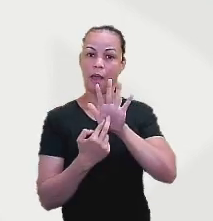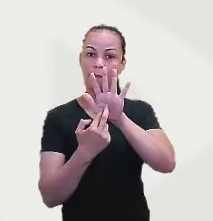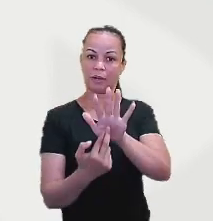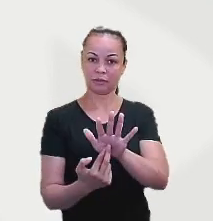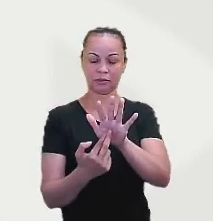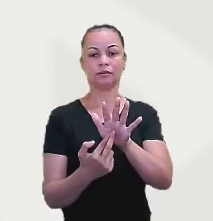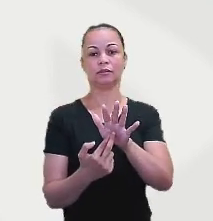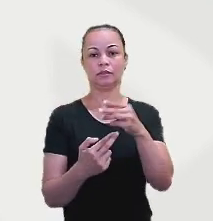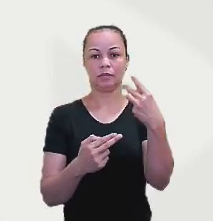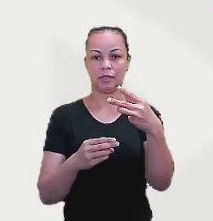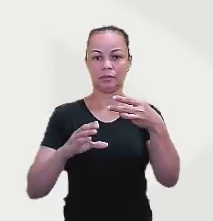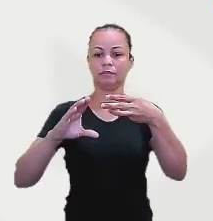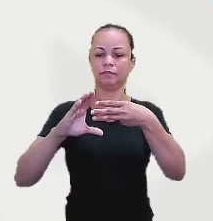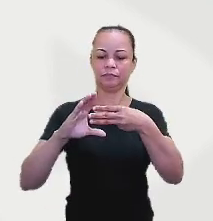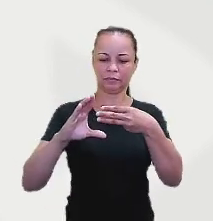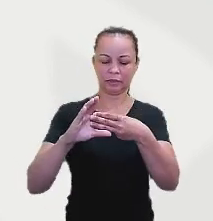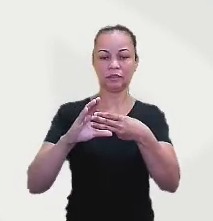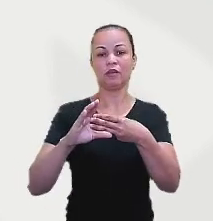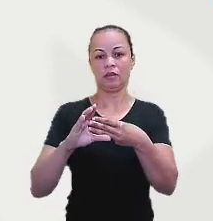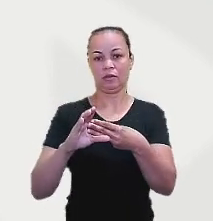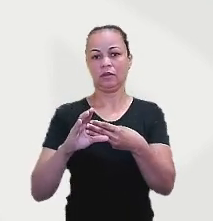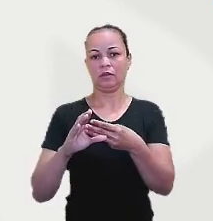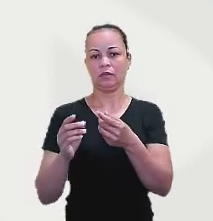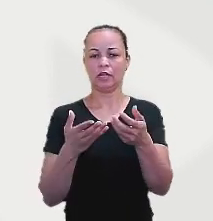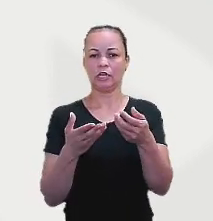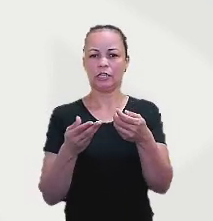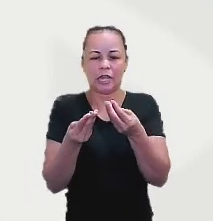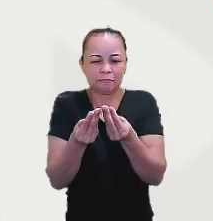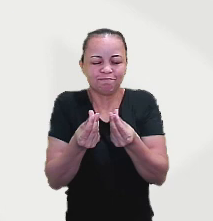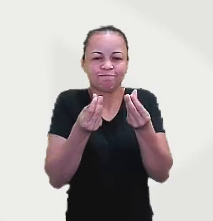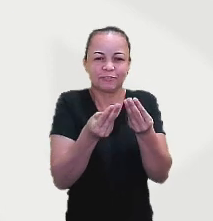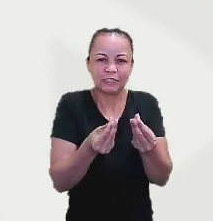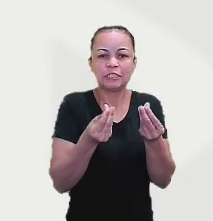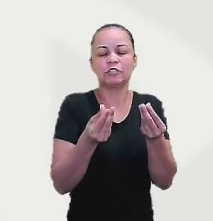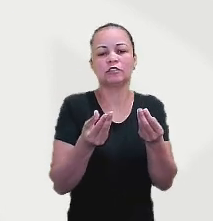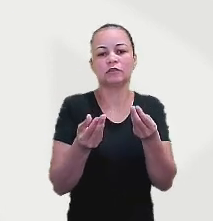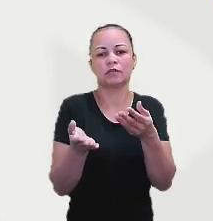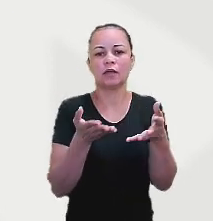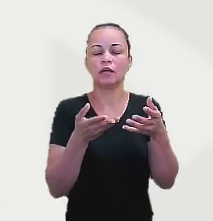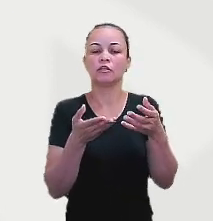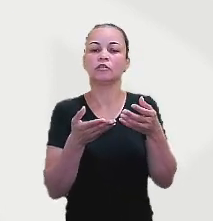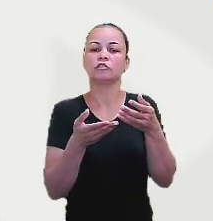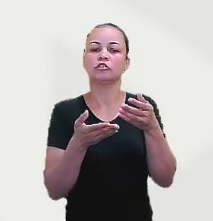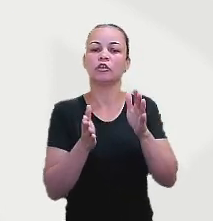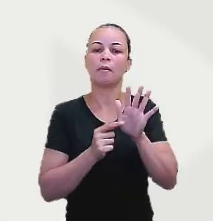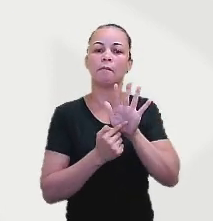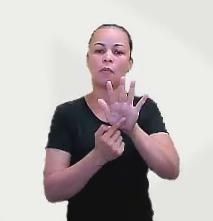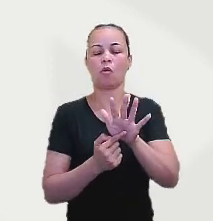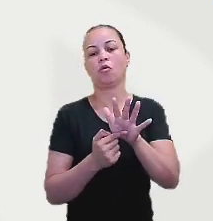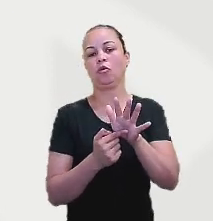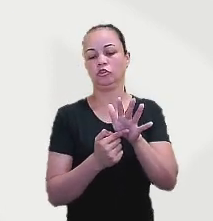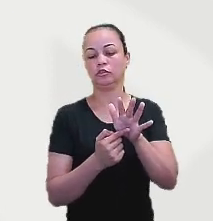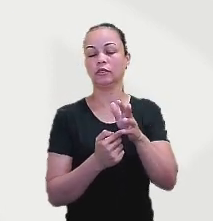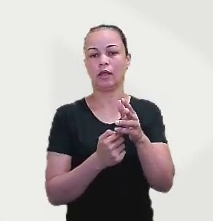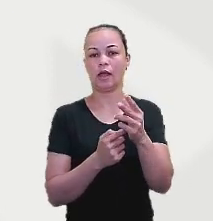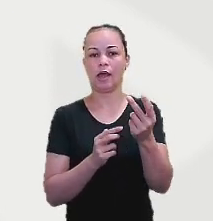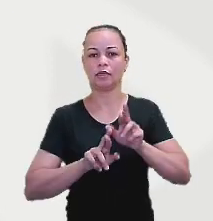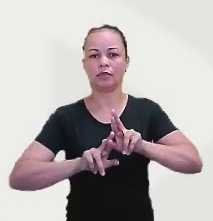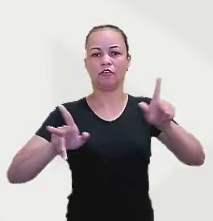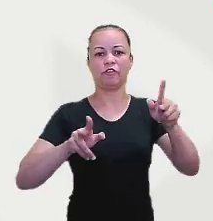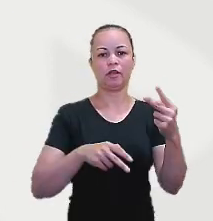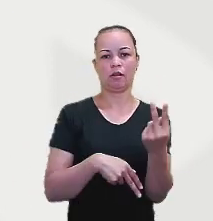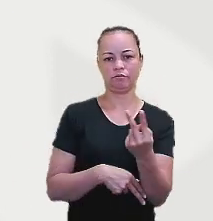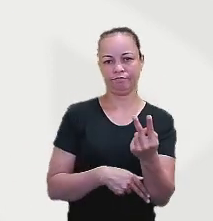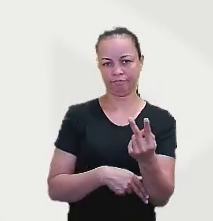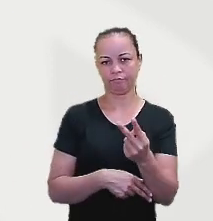celular feita de celulose, que é rígida, já faz nitidamente essa diferença entre elas. Então, com